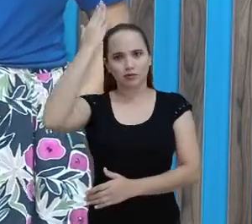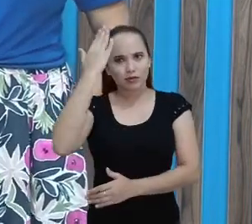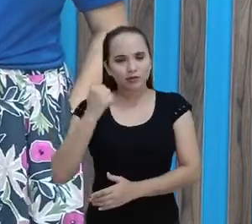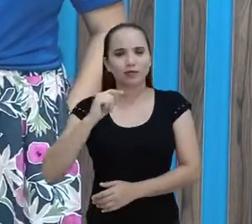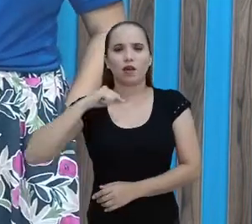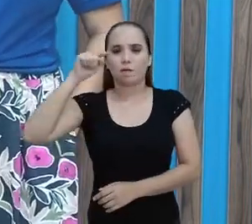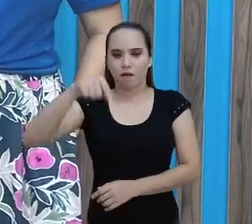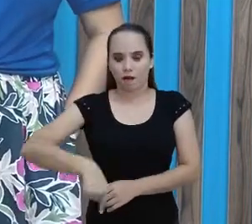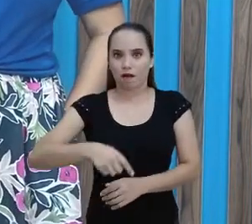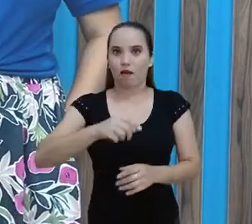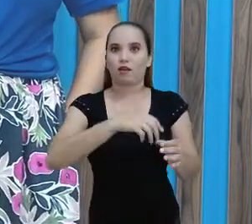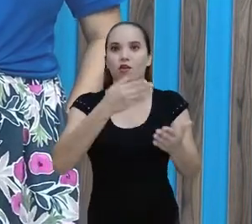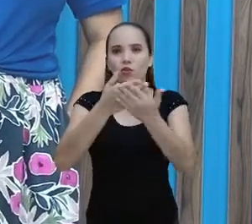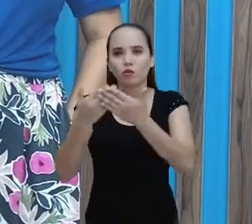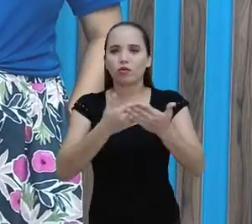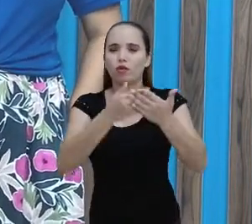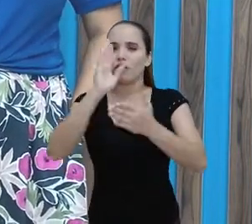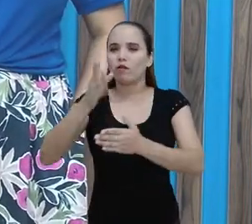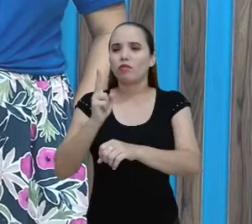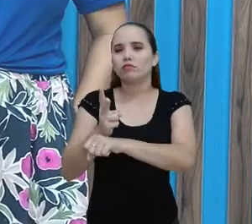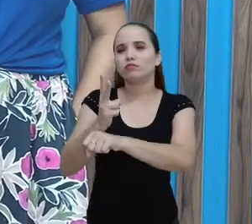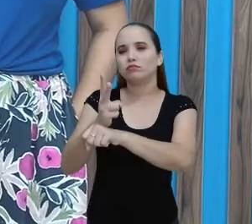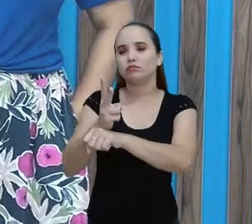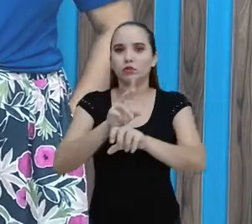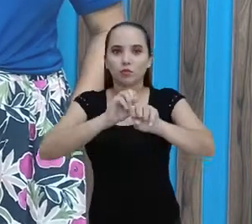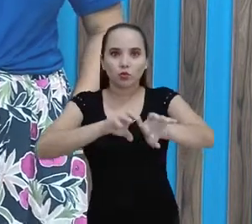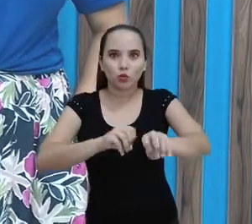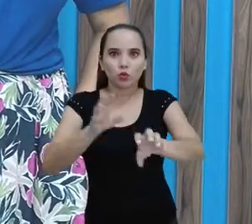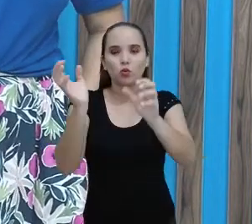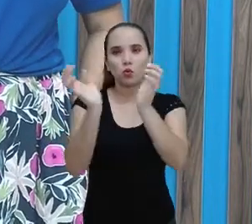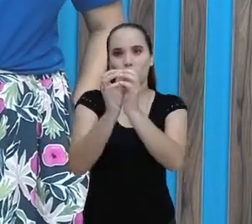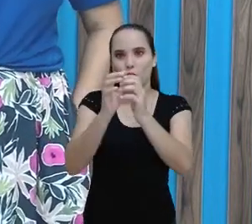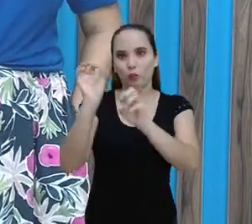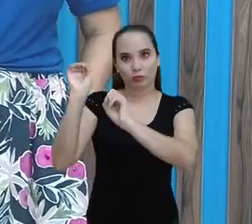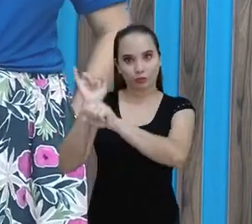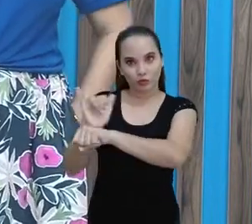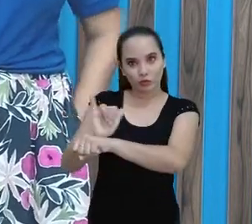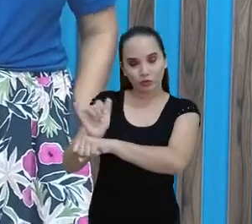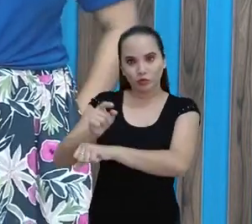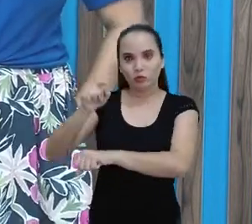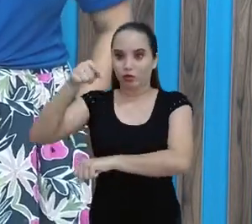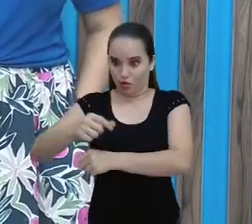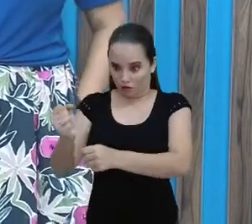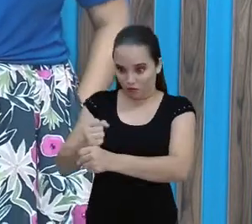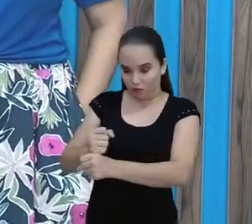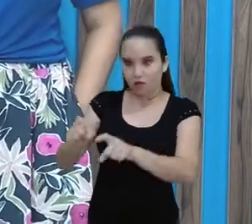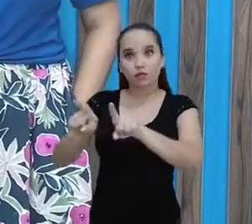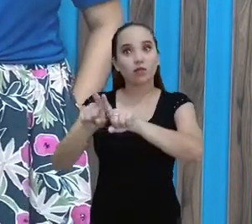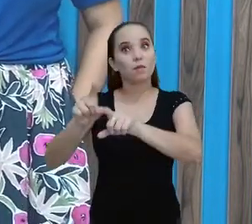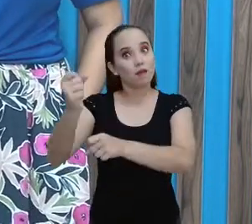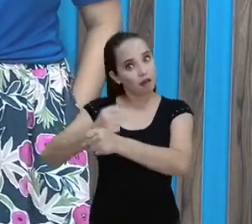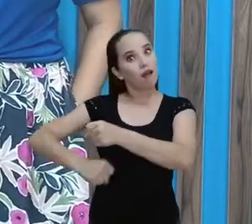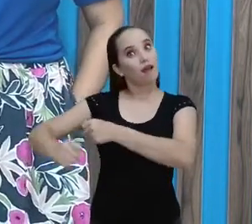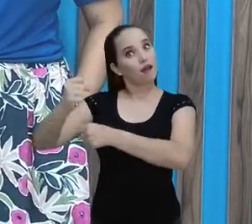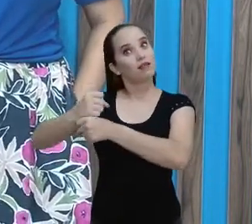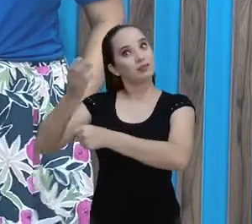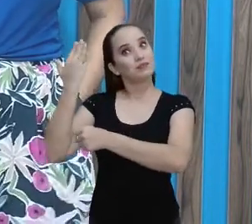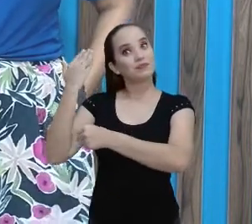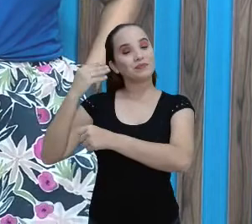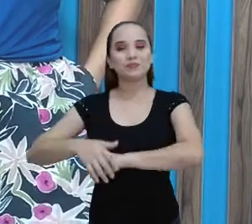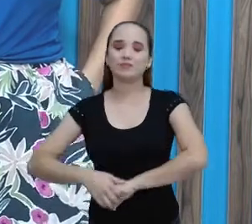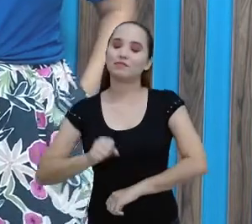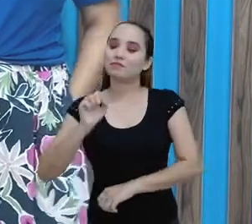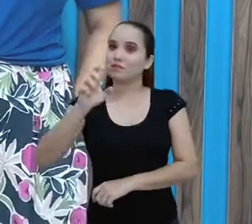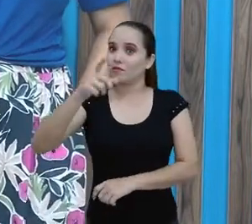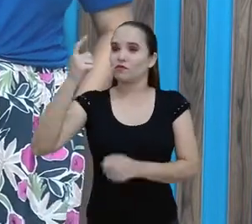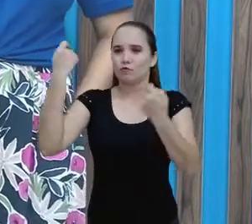nosso canal do YouTube Educa Recife. Não só as aulas desse ano, como as aulas do ano passado também. Então, se vocês